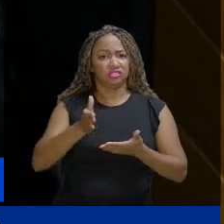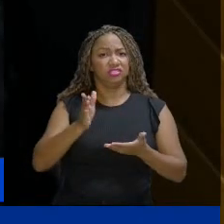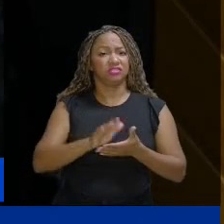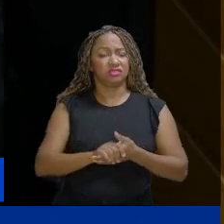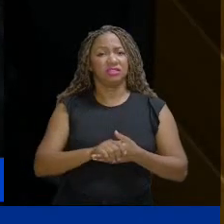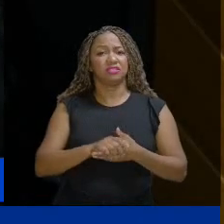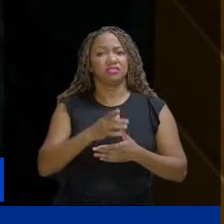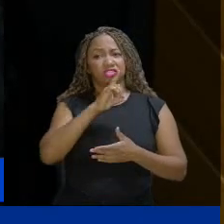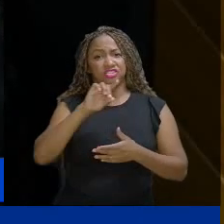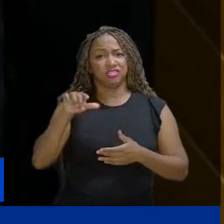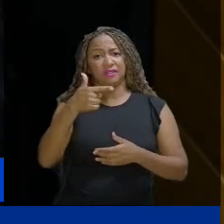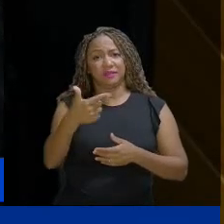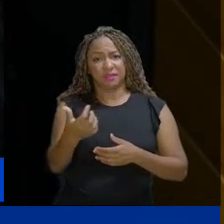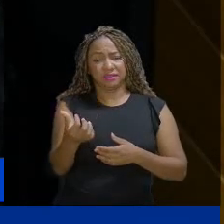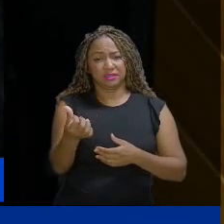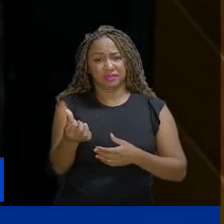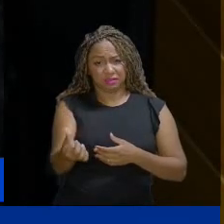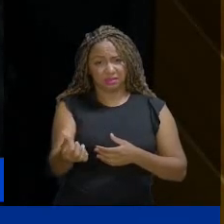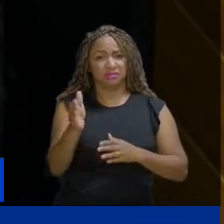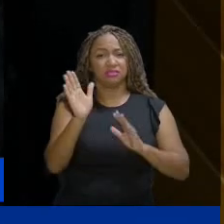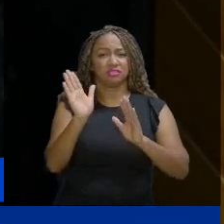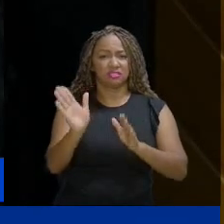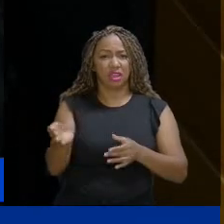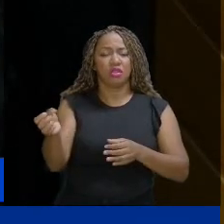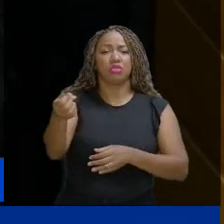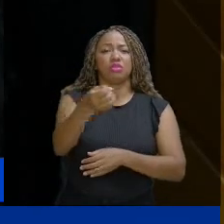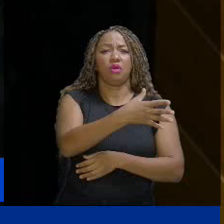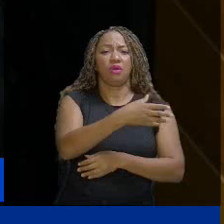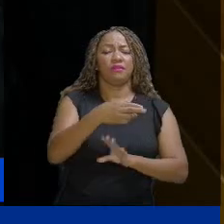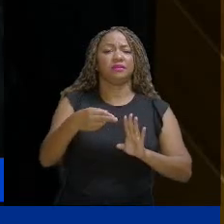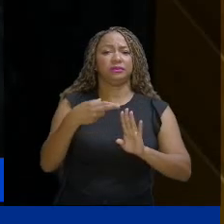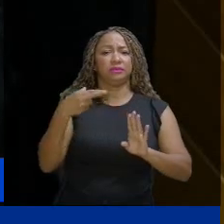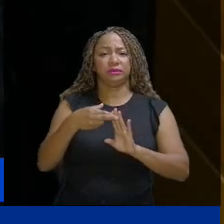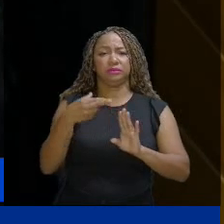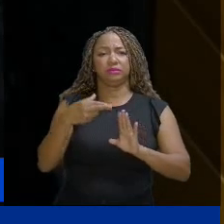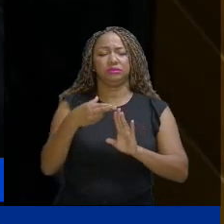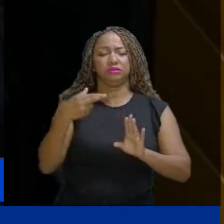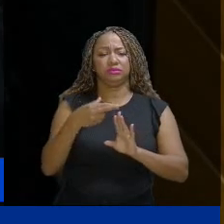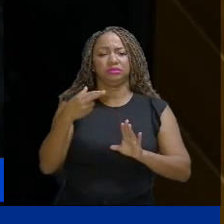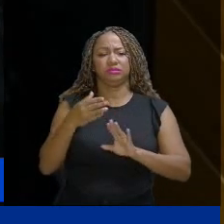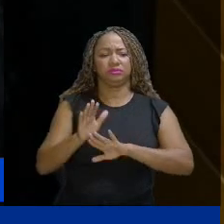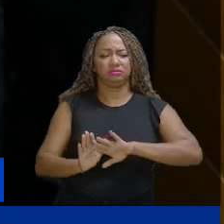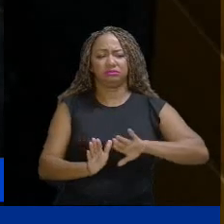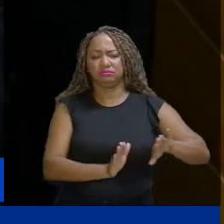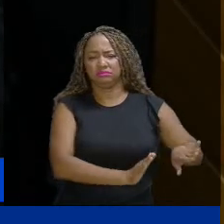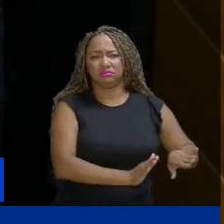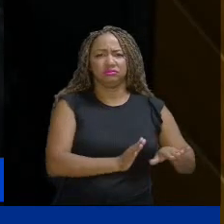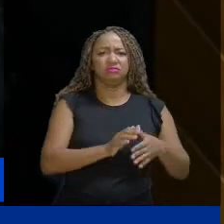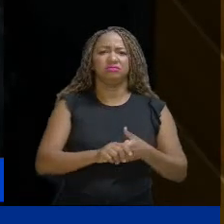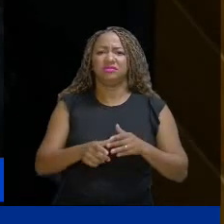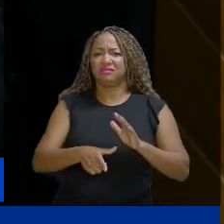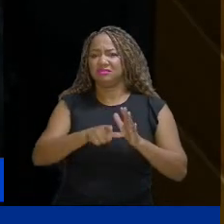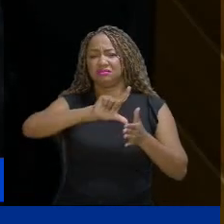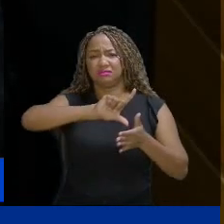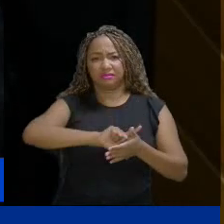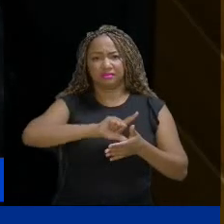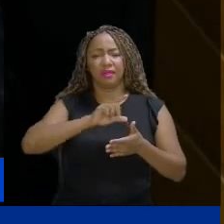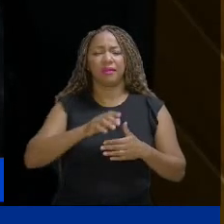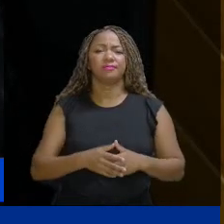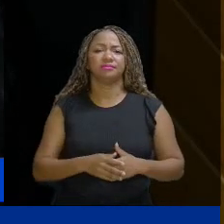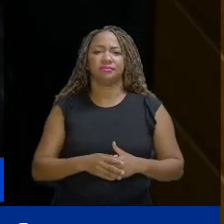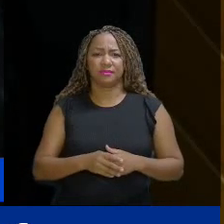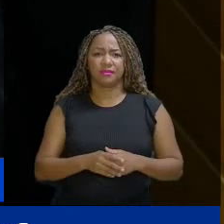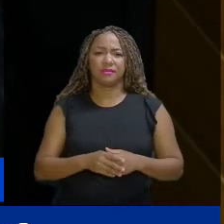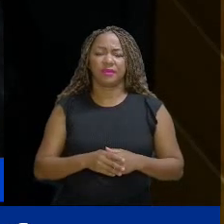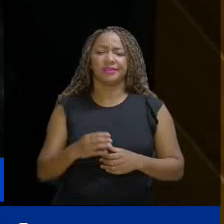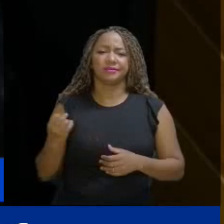né? No dia 26, quando foi publicada a nova resolução, ela revoga as anteriores, e ela é anterior a dado fato.